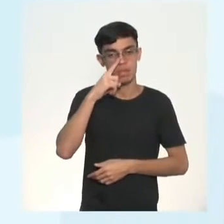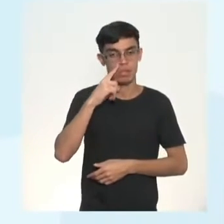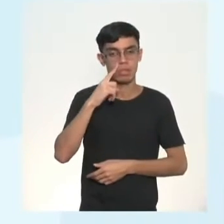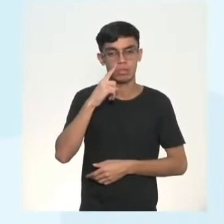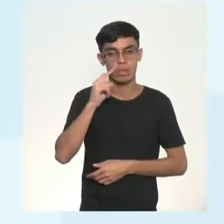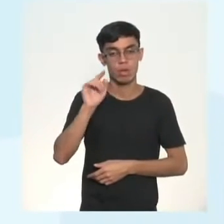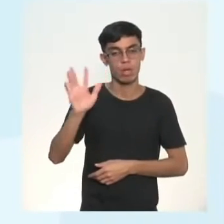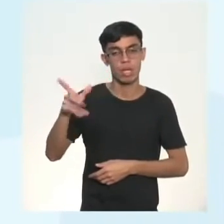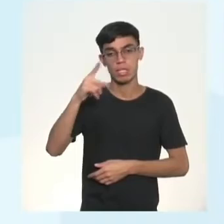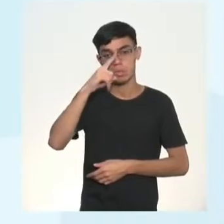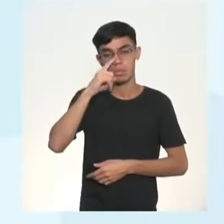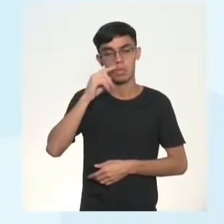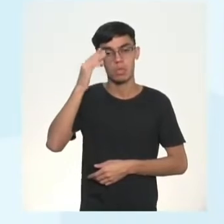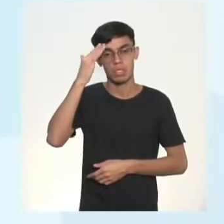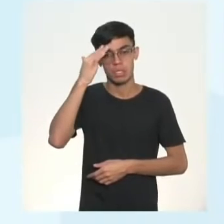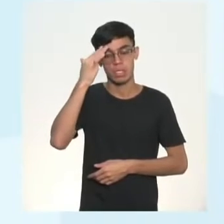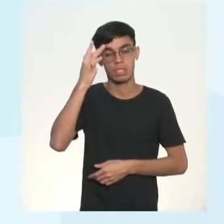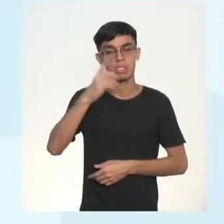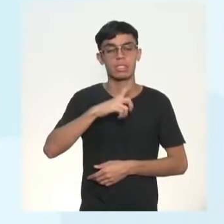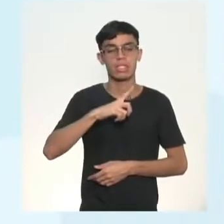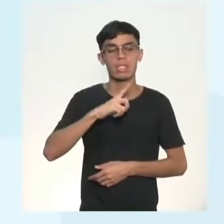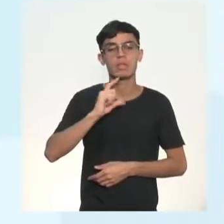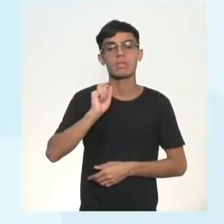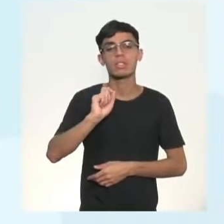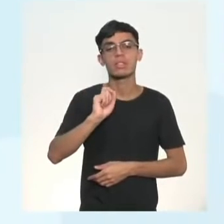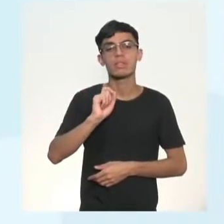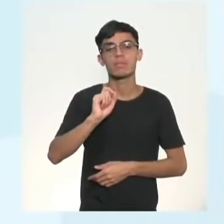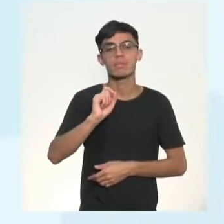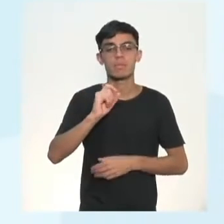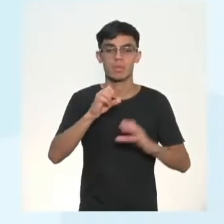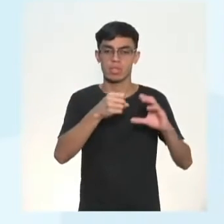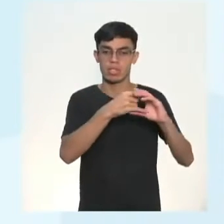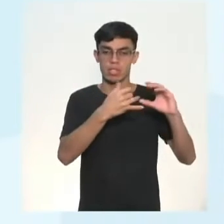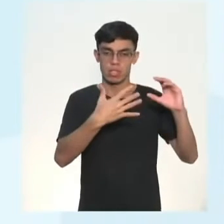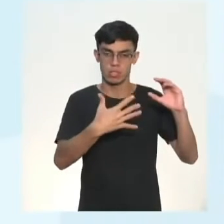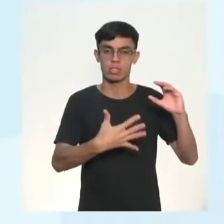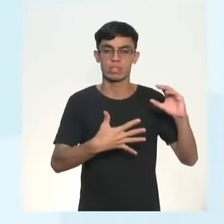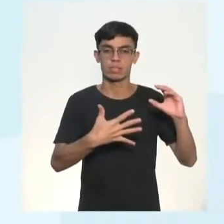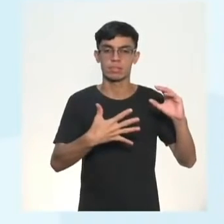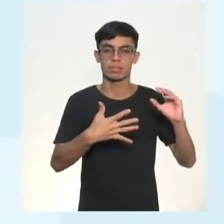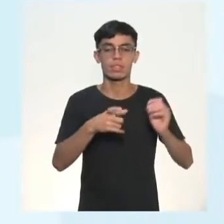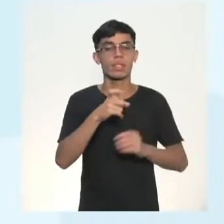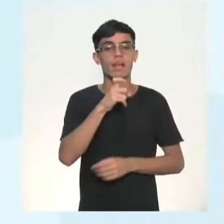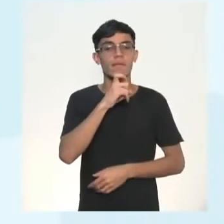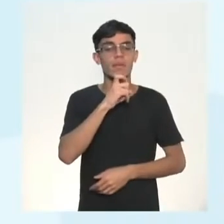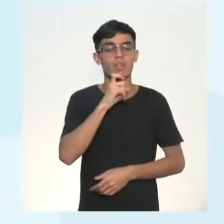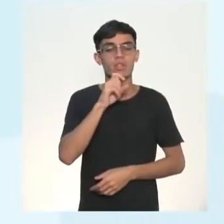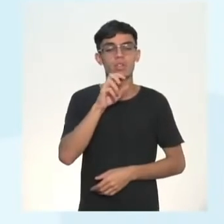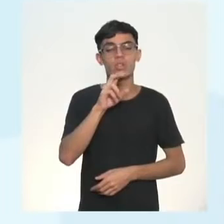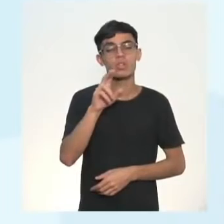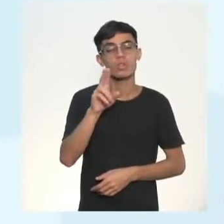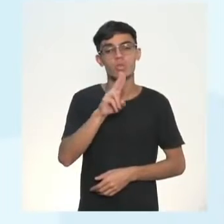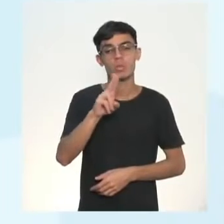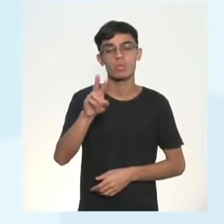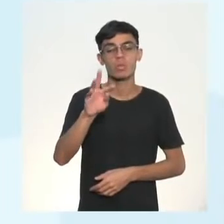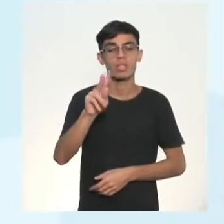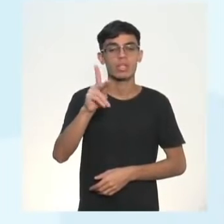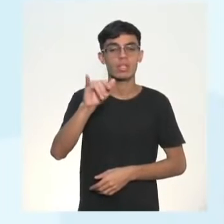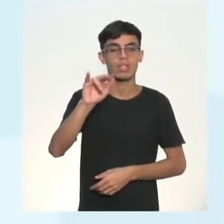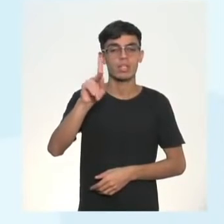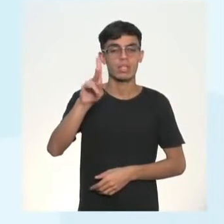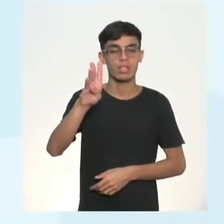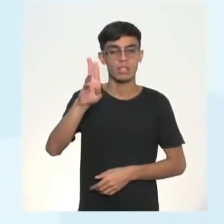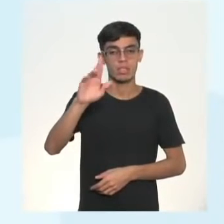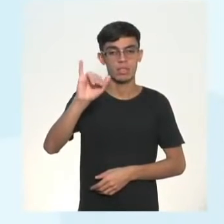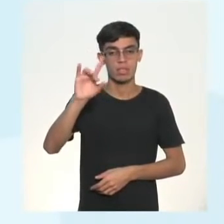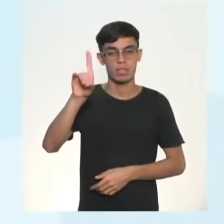serem amarelas, eu sei que elas carregam alguma coisa da verde, então eu vou chamá-las de híbridas. Então elas eram as híbridas amarelas,